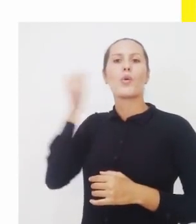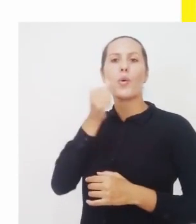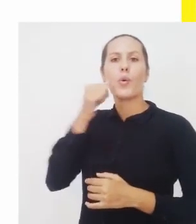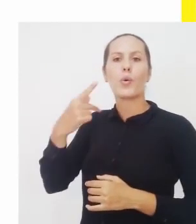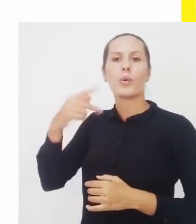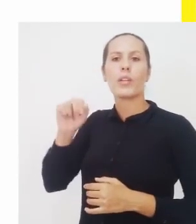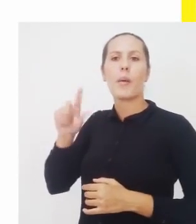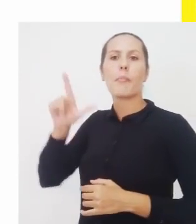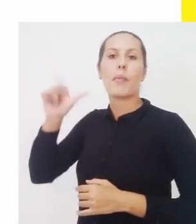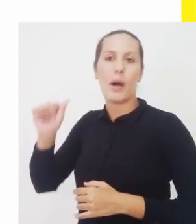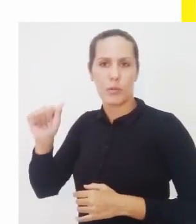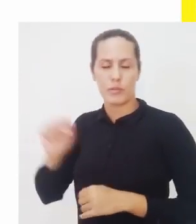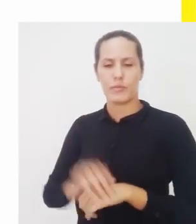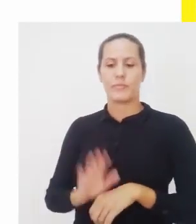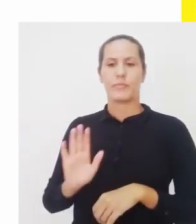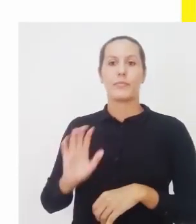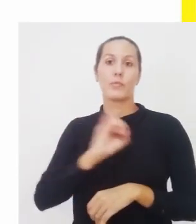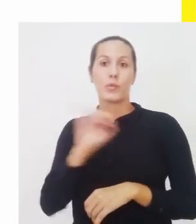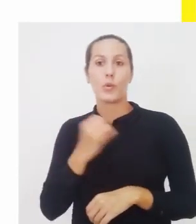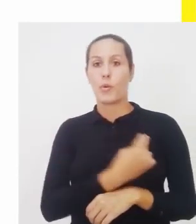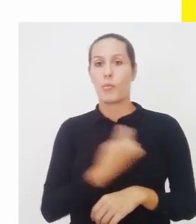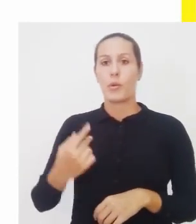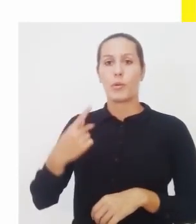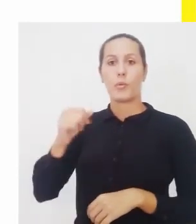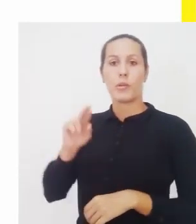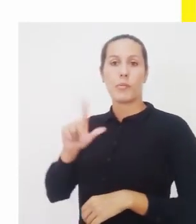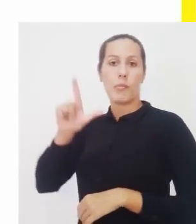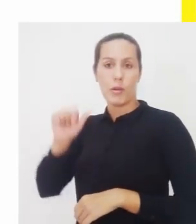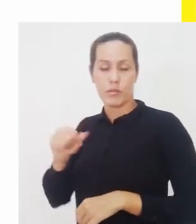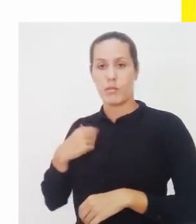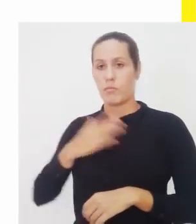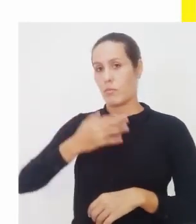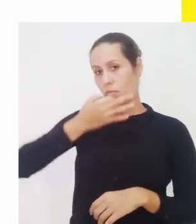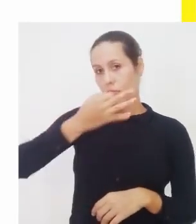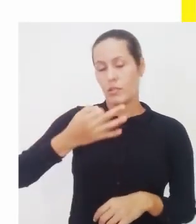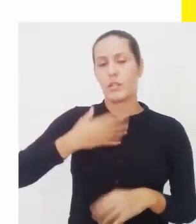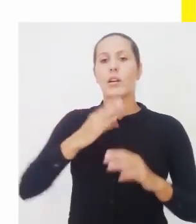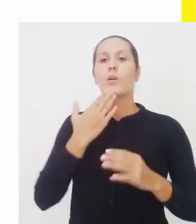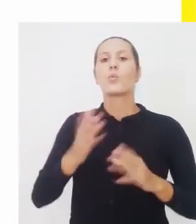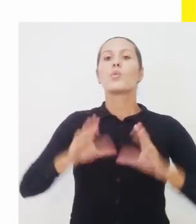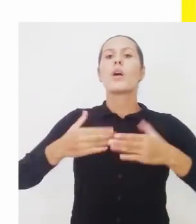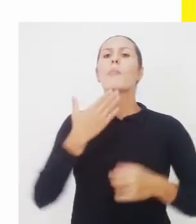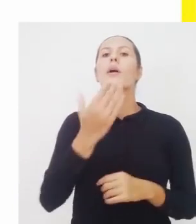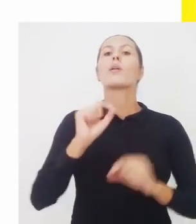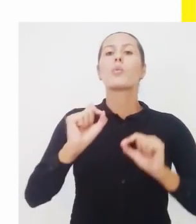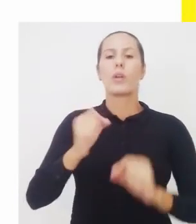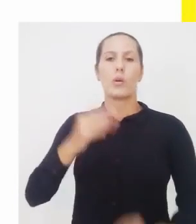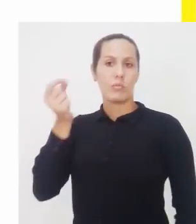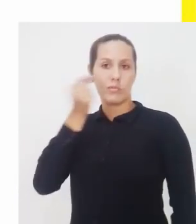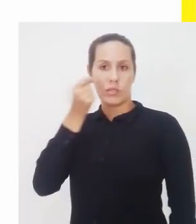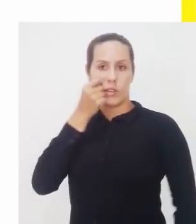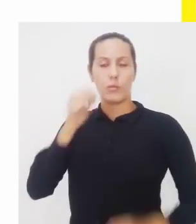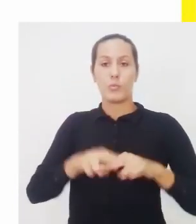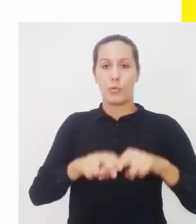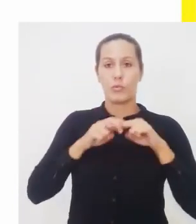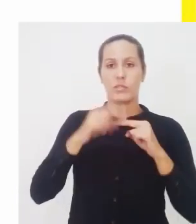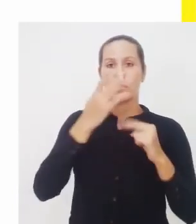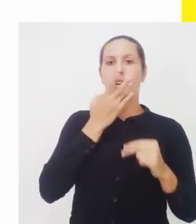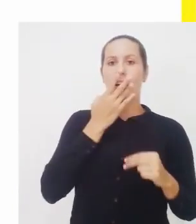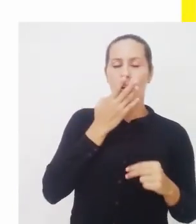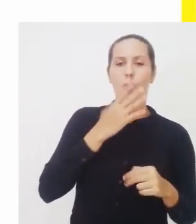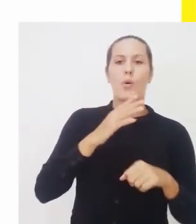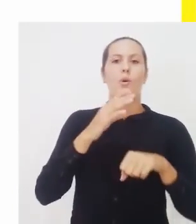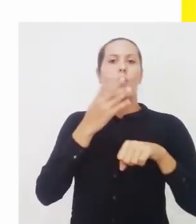a exclusividade, quando ele disse é o único, só ele tem isso. E ele tem os títulos mais nobres lá